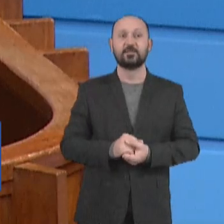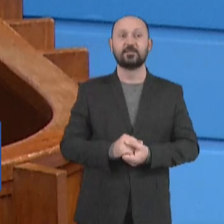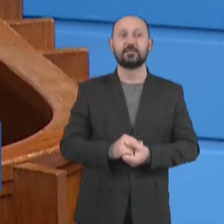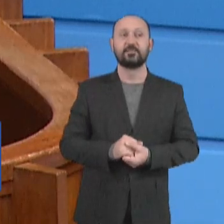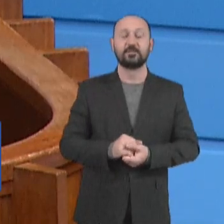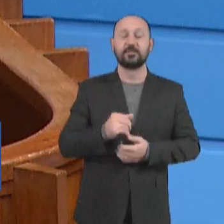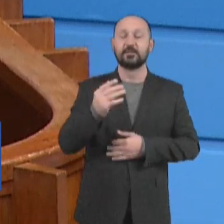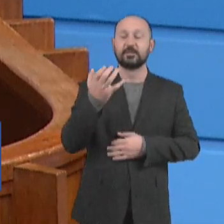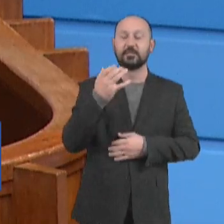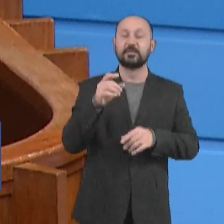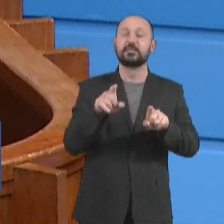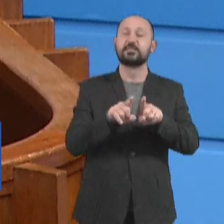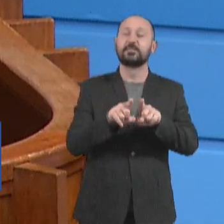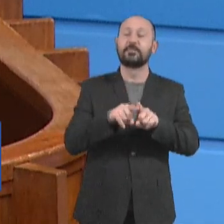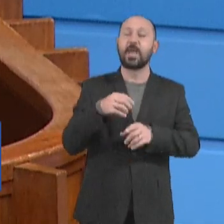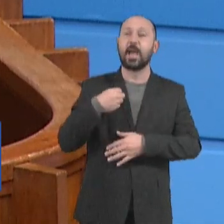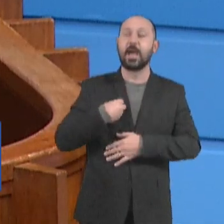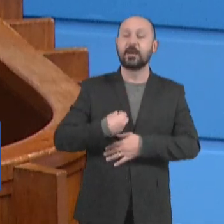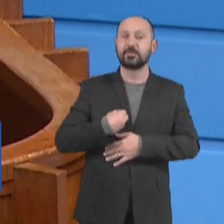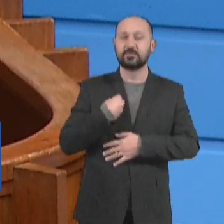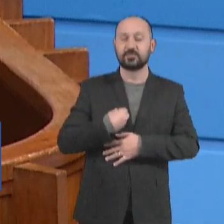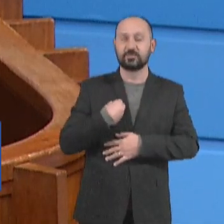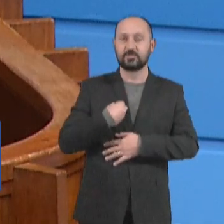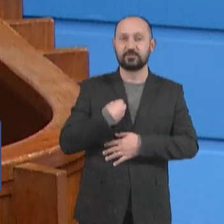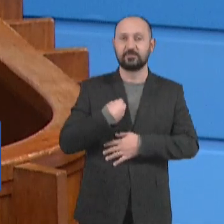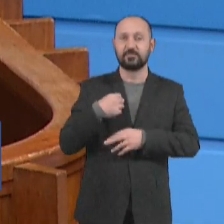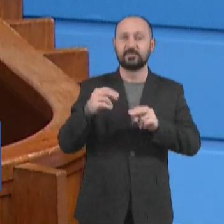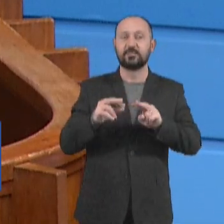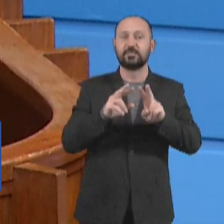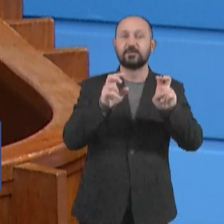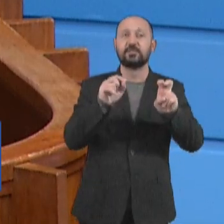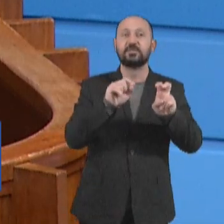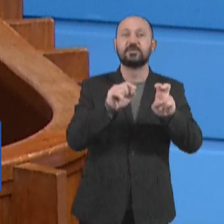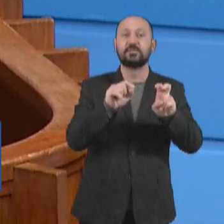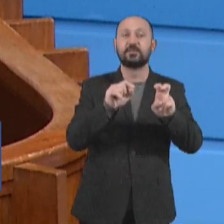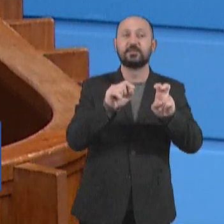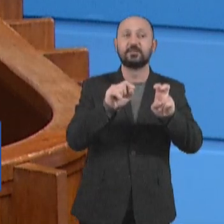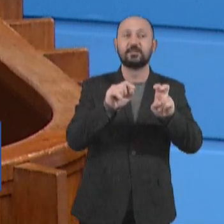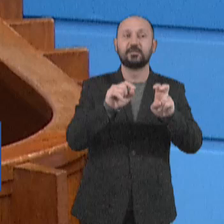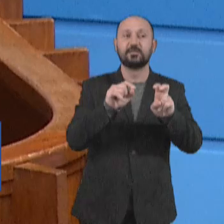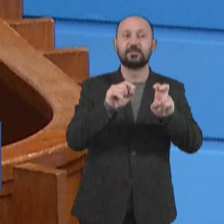Eu queria também registrar a questão da